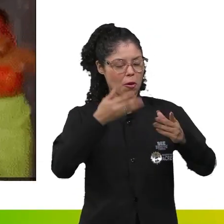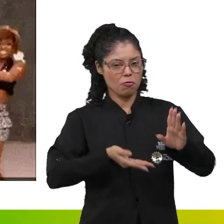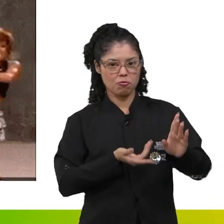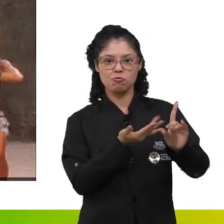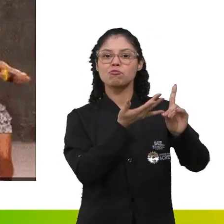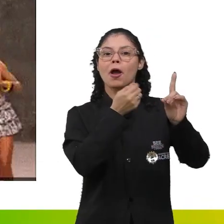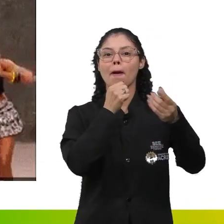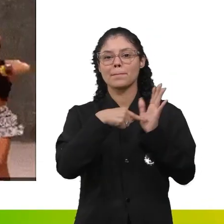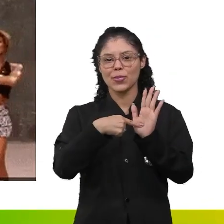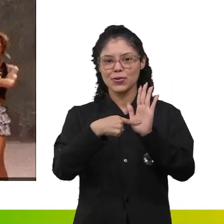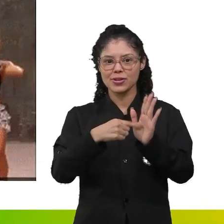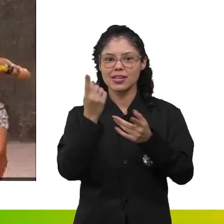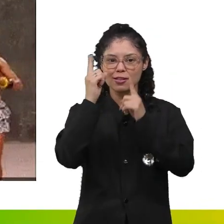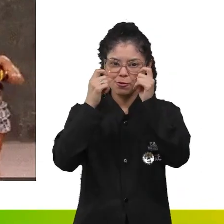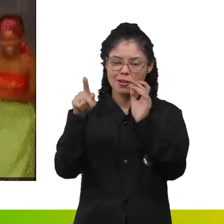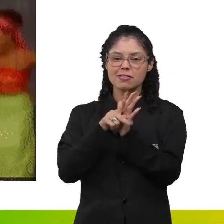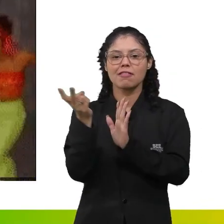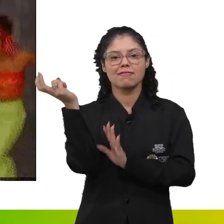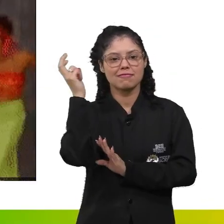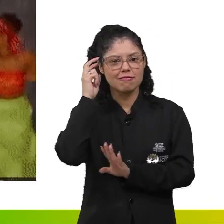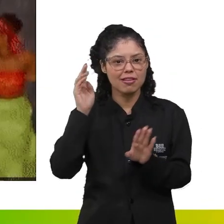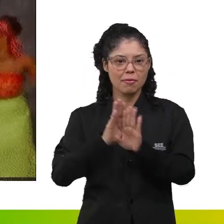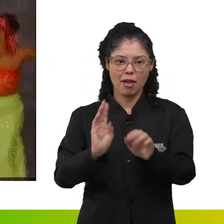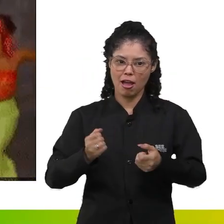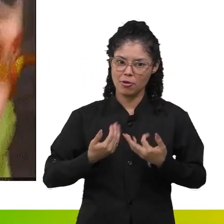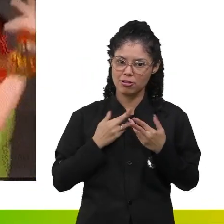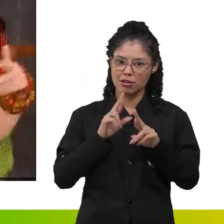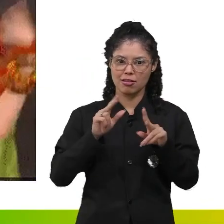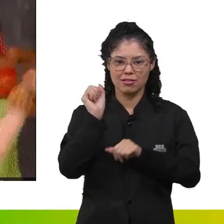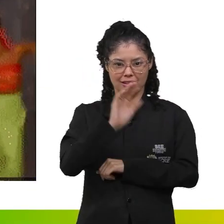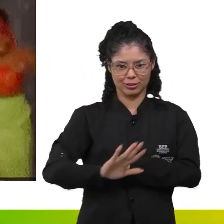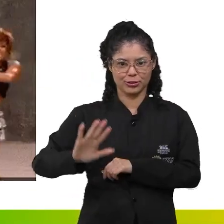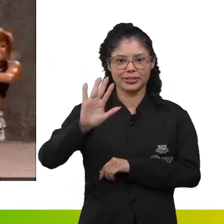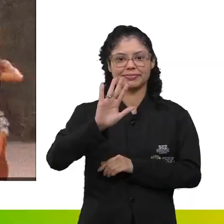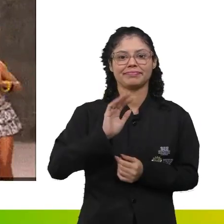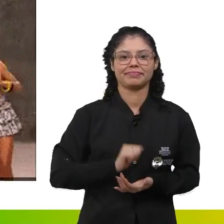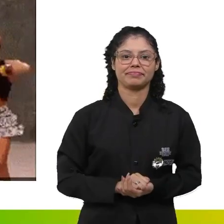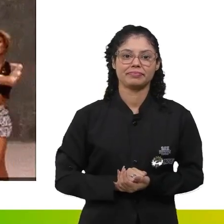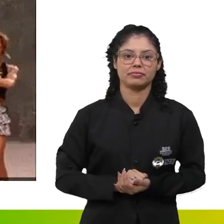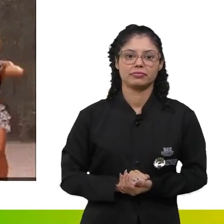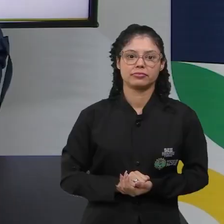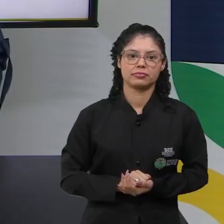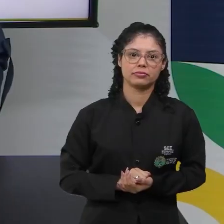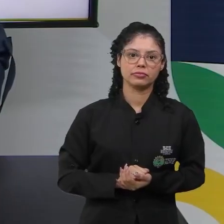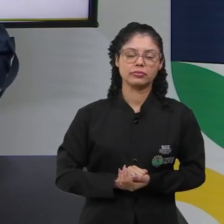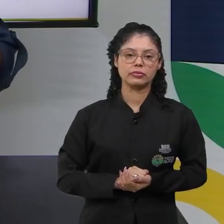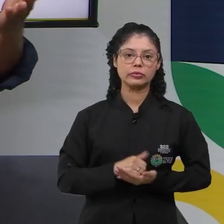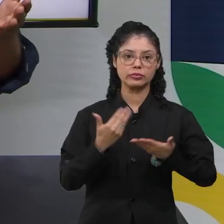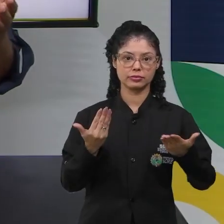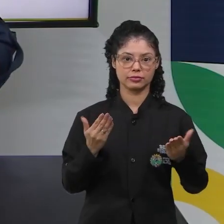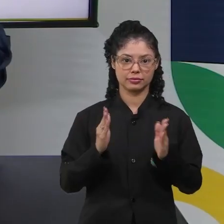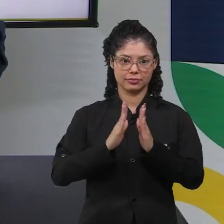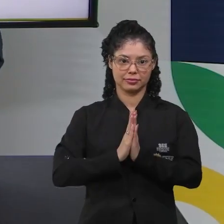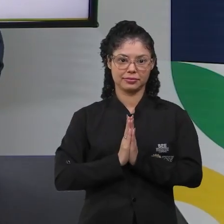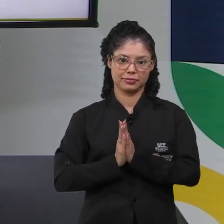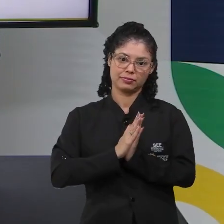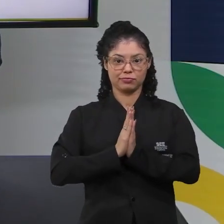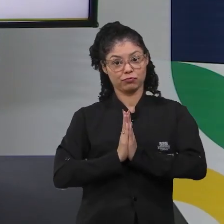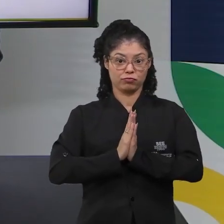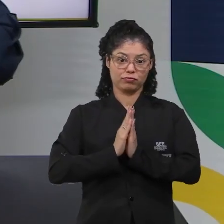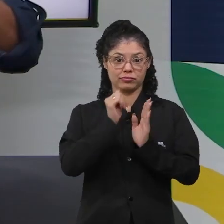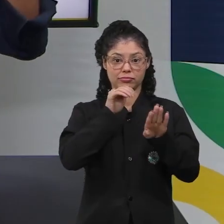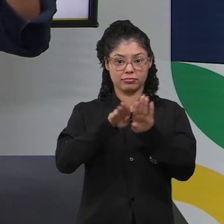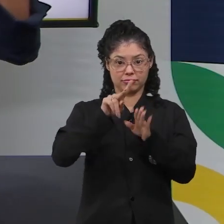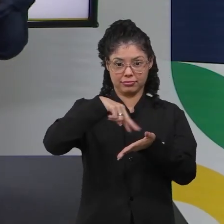como o futebol expressa a cultura e as emoções de diferentes nações. É aquela coisa, né, de tipo, samina,